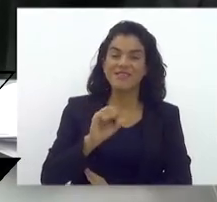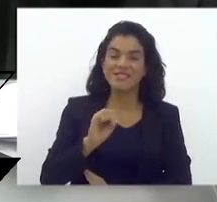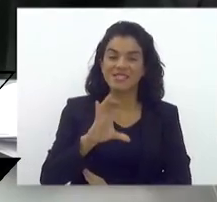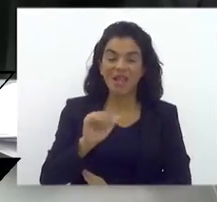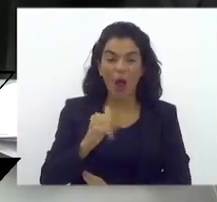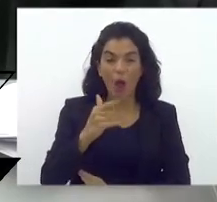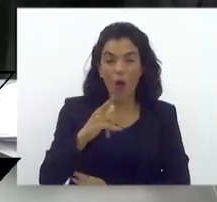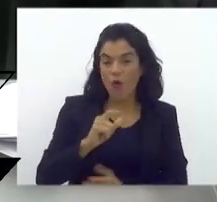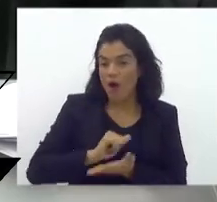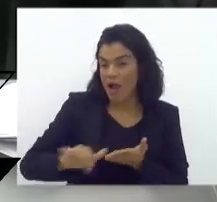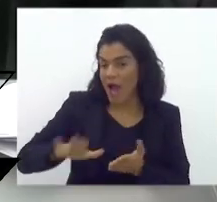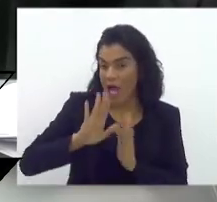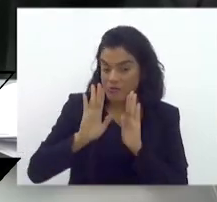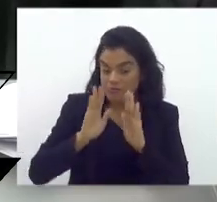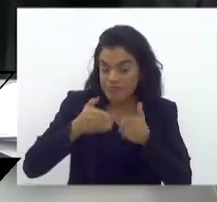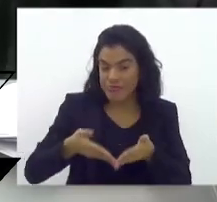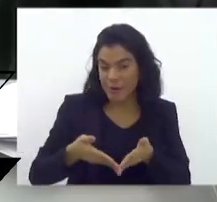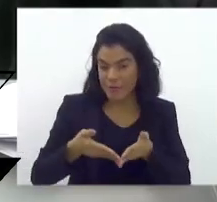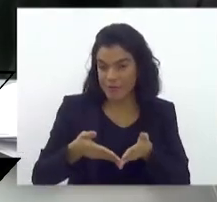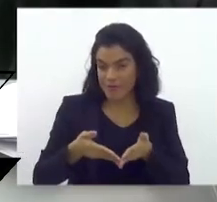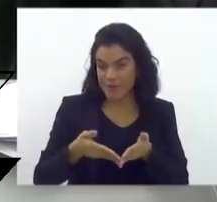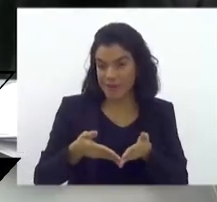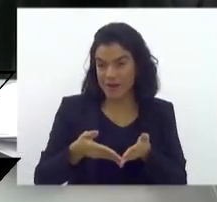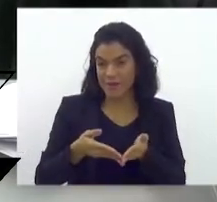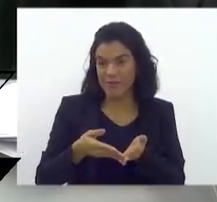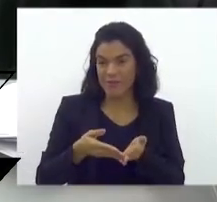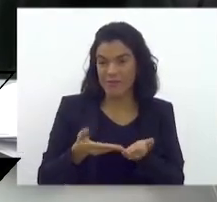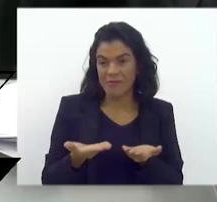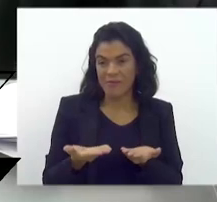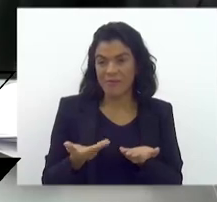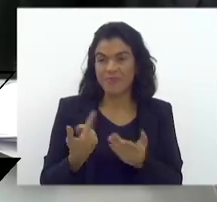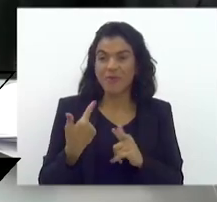Com muitas fontes, você partilha uma compra ao meio.